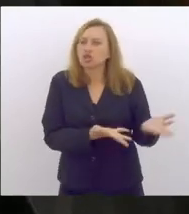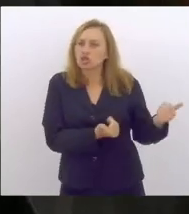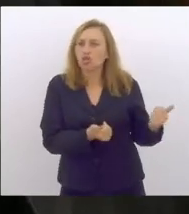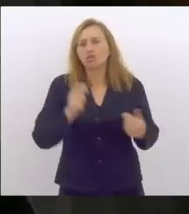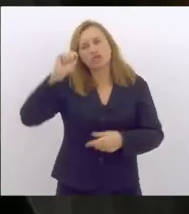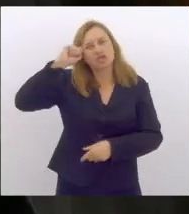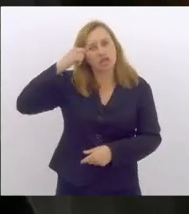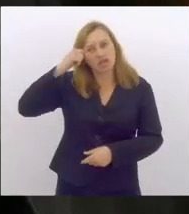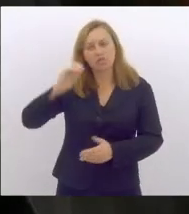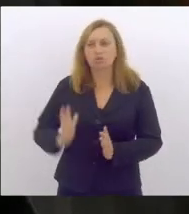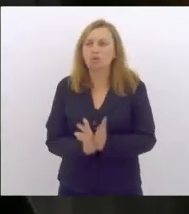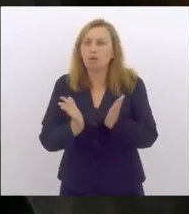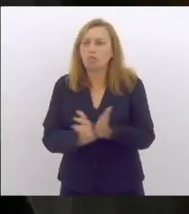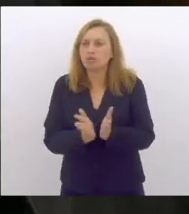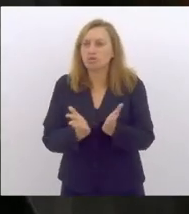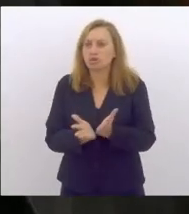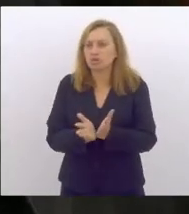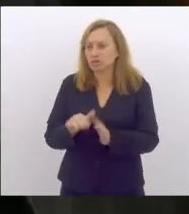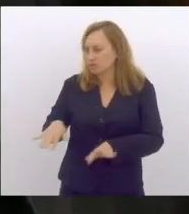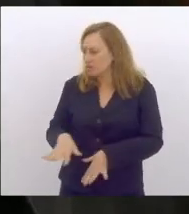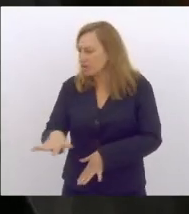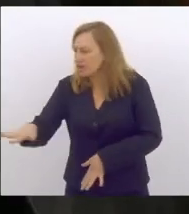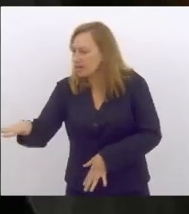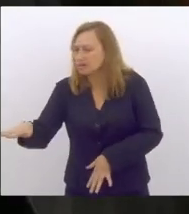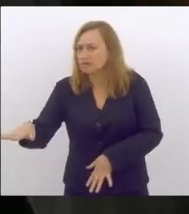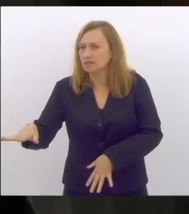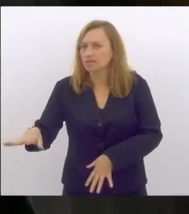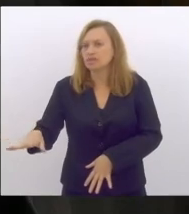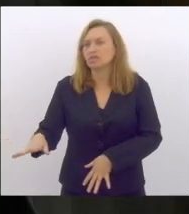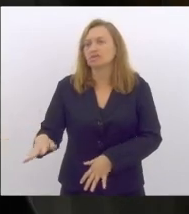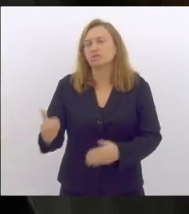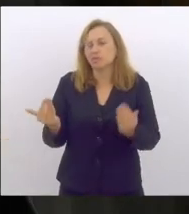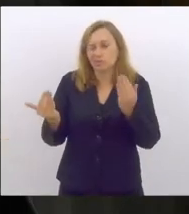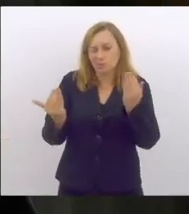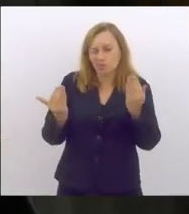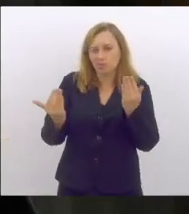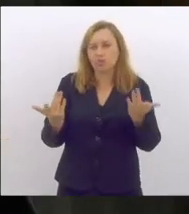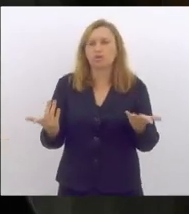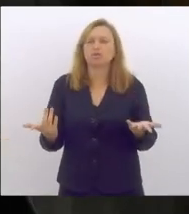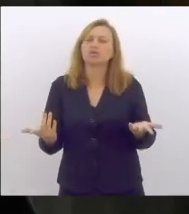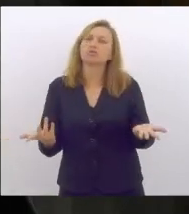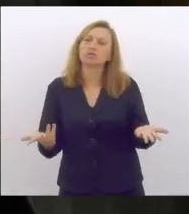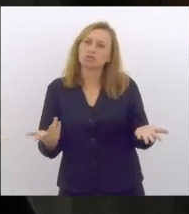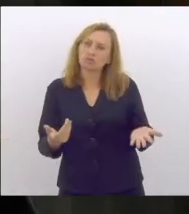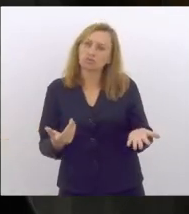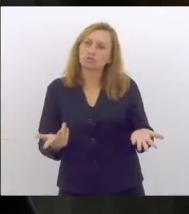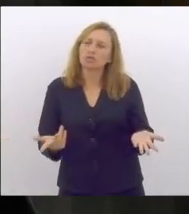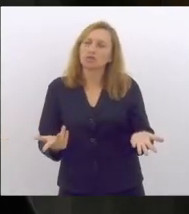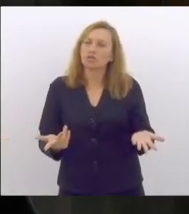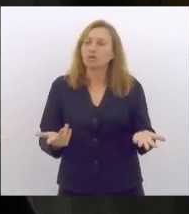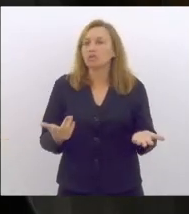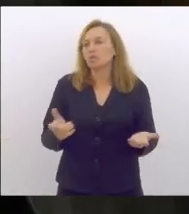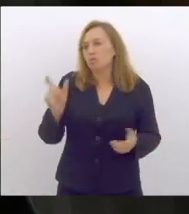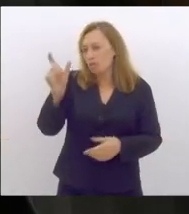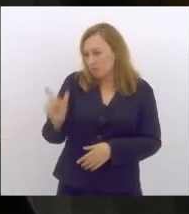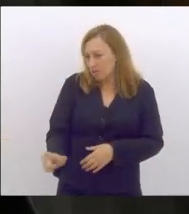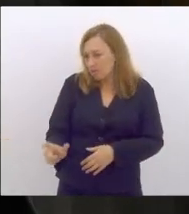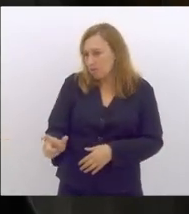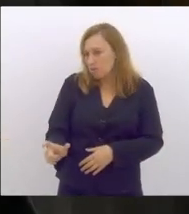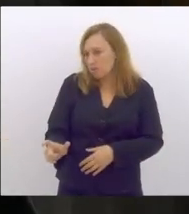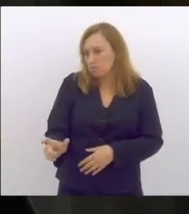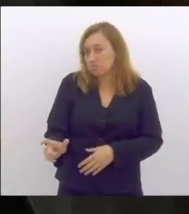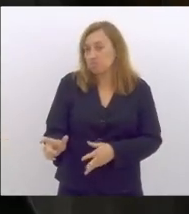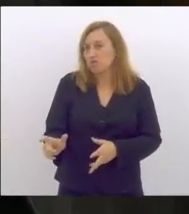negros pobres favelados a priori como suspeito de alguma coisa como esse fosse né um perfil um perfil